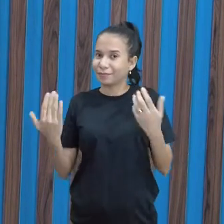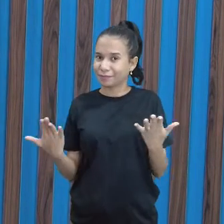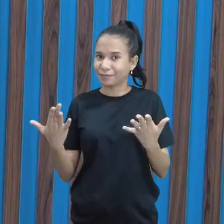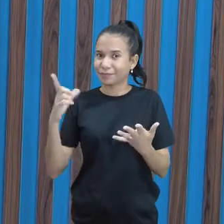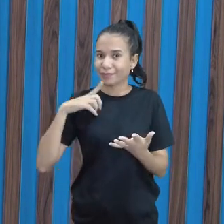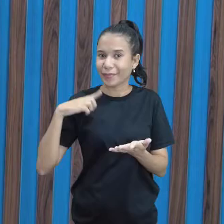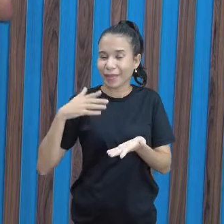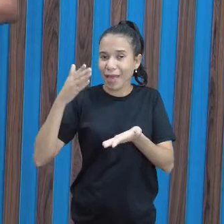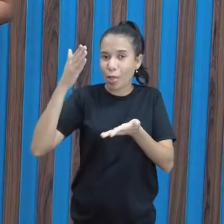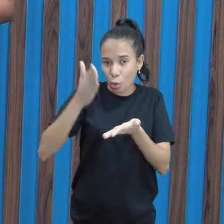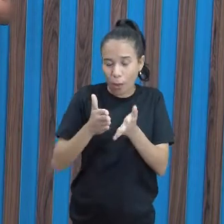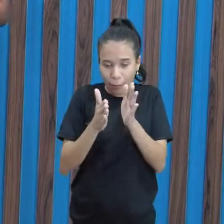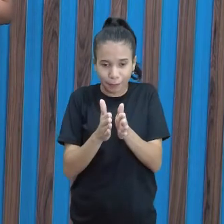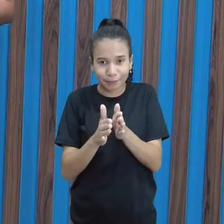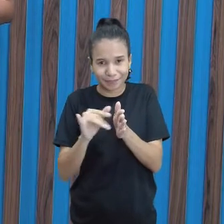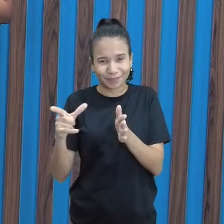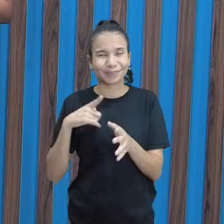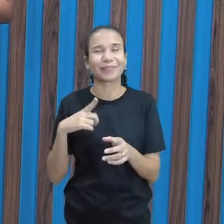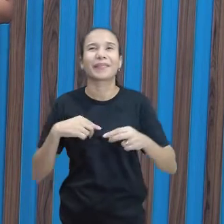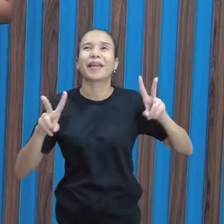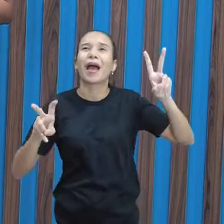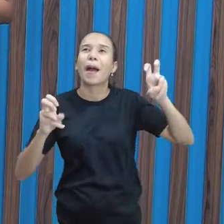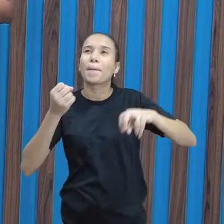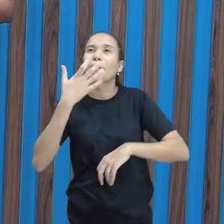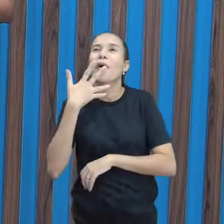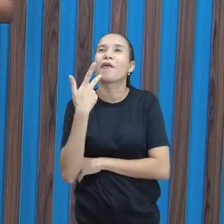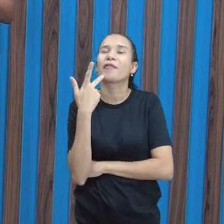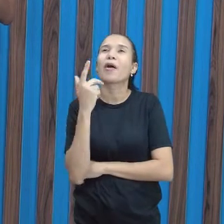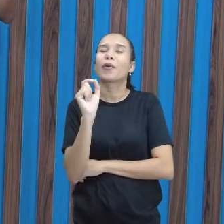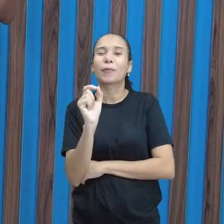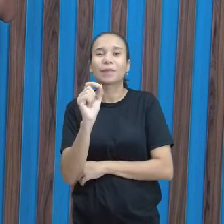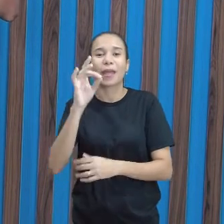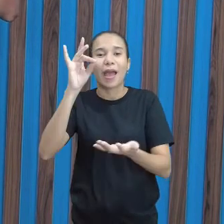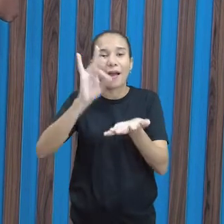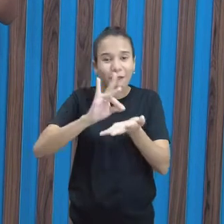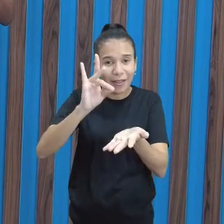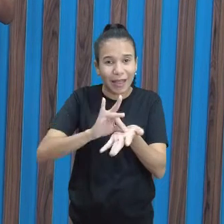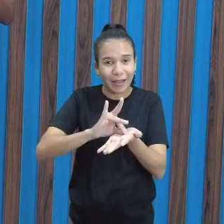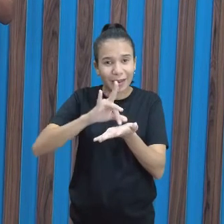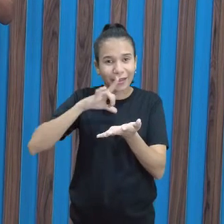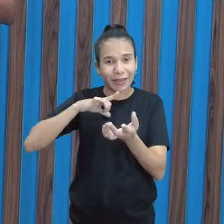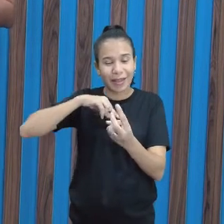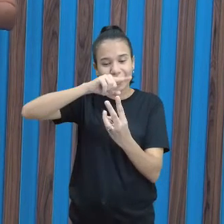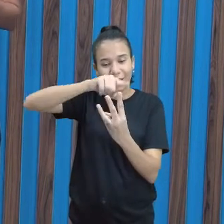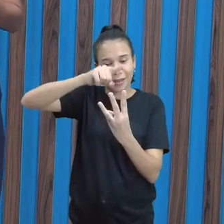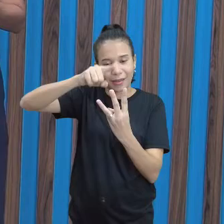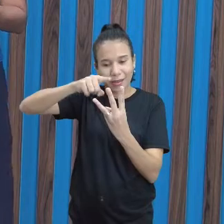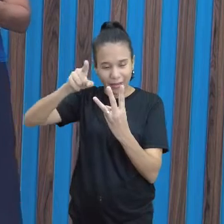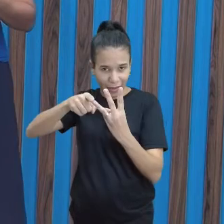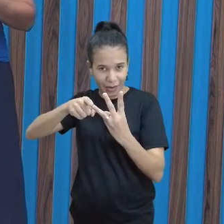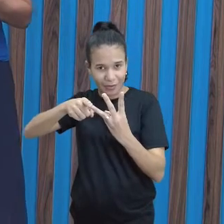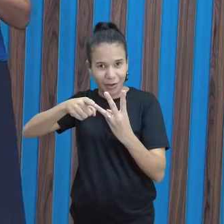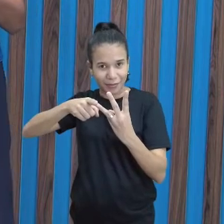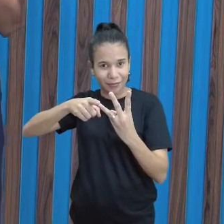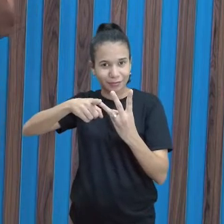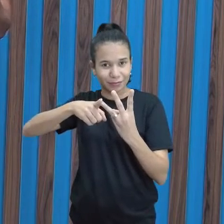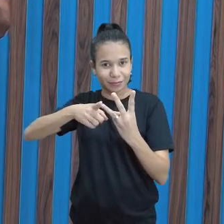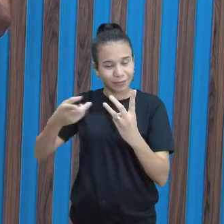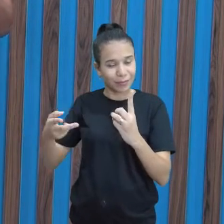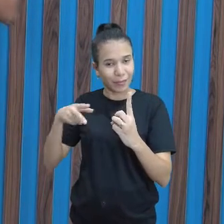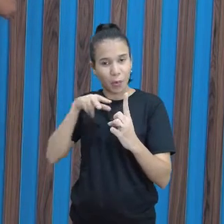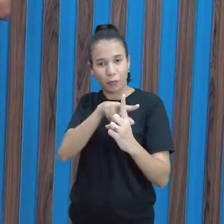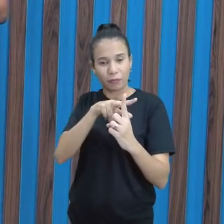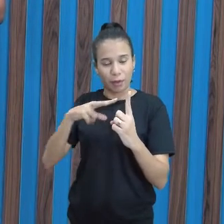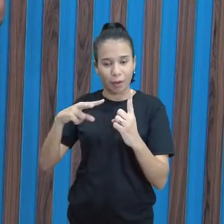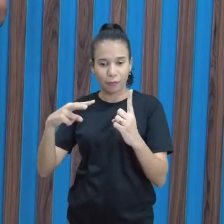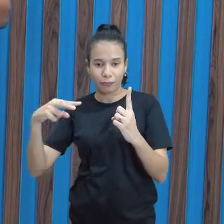no meio termo. Tem uma citação boa que fala que toda verdade ela tem 3 lados, né? Um lado,